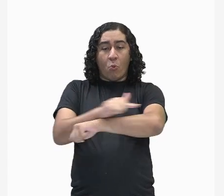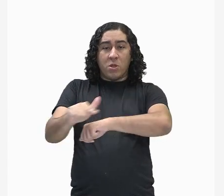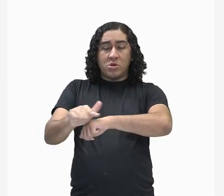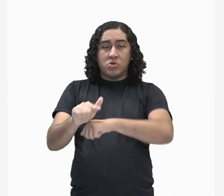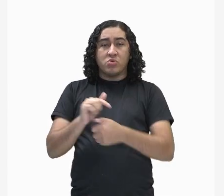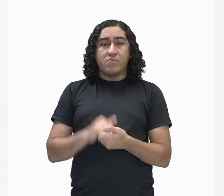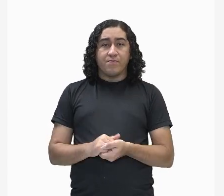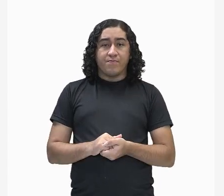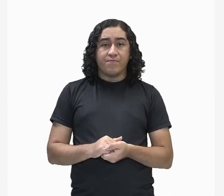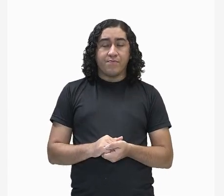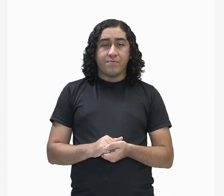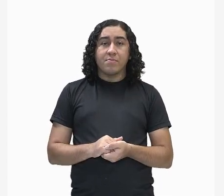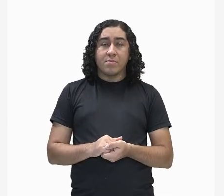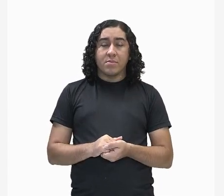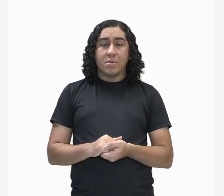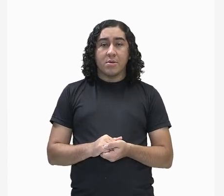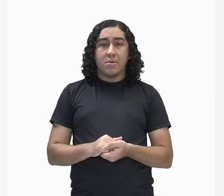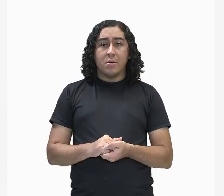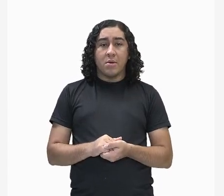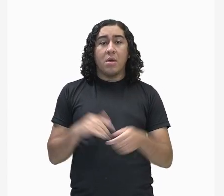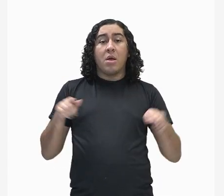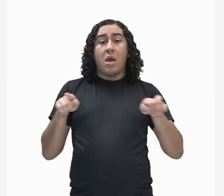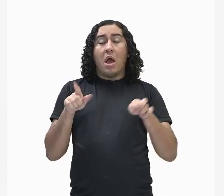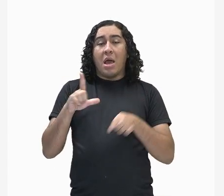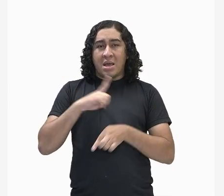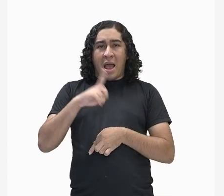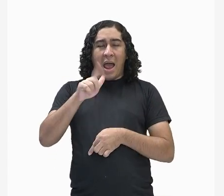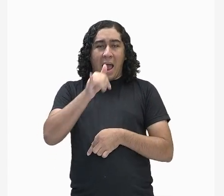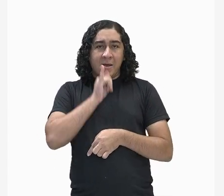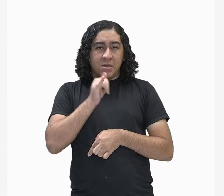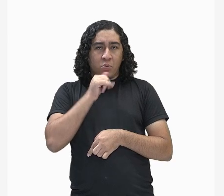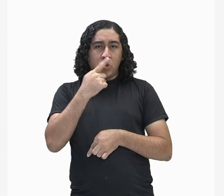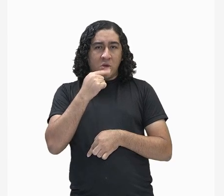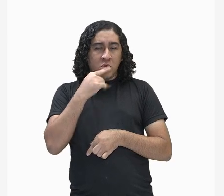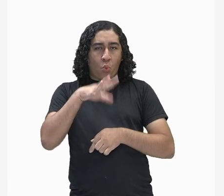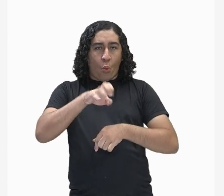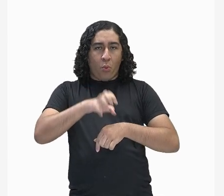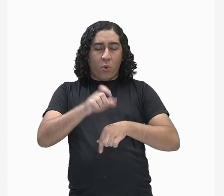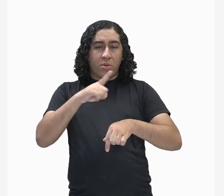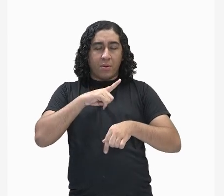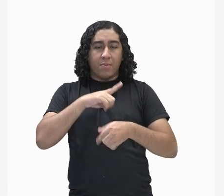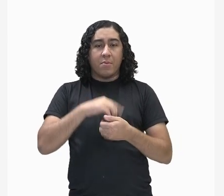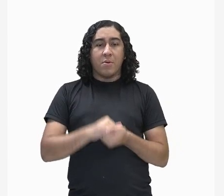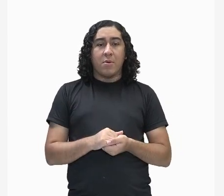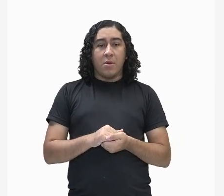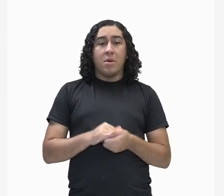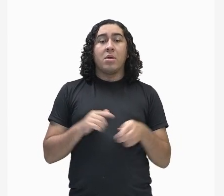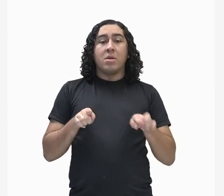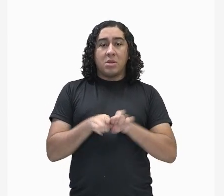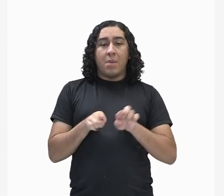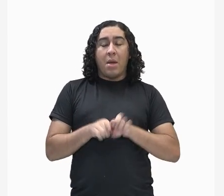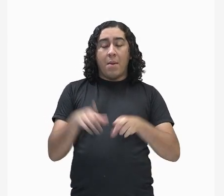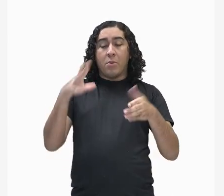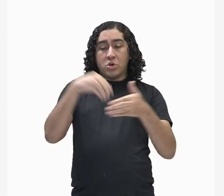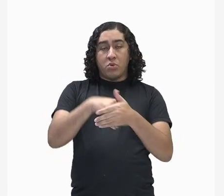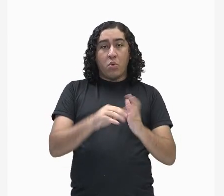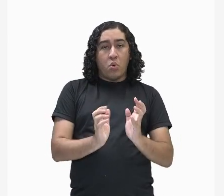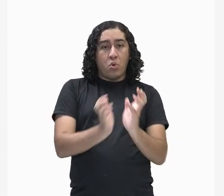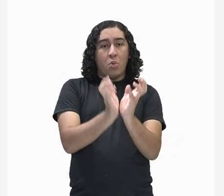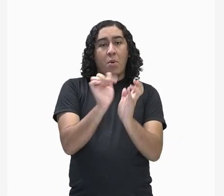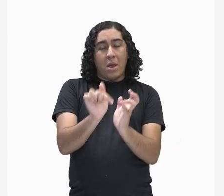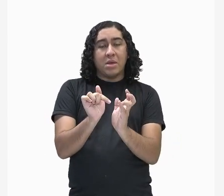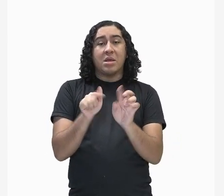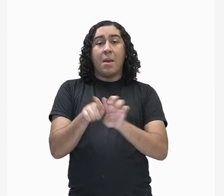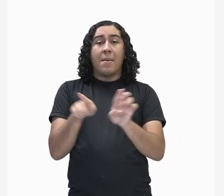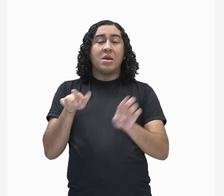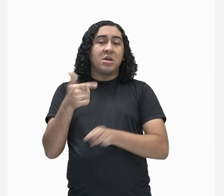do sanguessuga. E também pode ser conhecido como hirudíneos, né? Então, sanguessugas também fazem parte do grupo dos anelídeos, mas eles